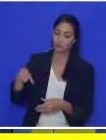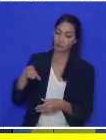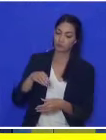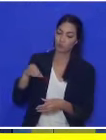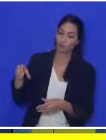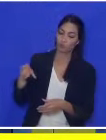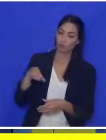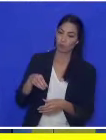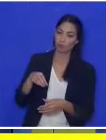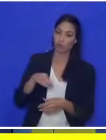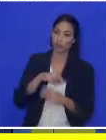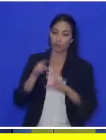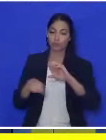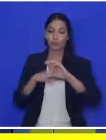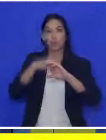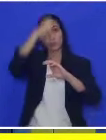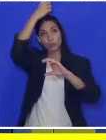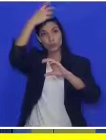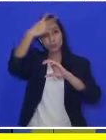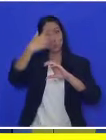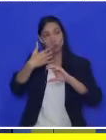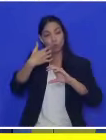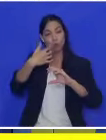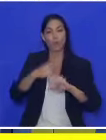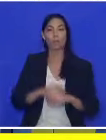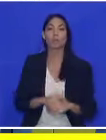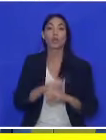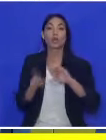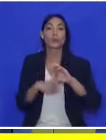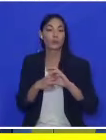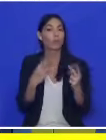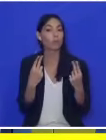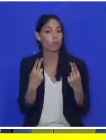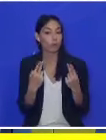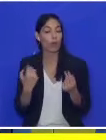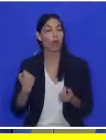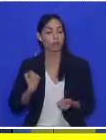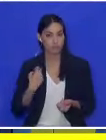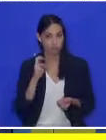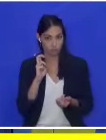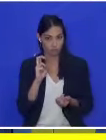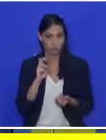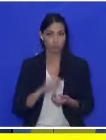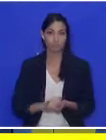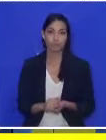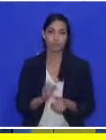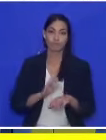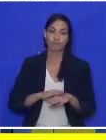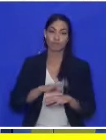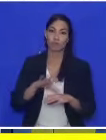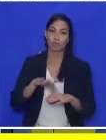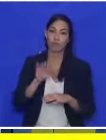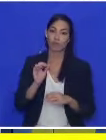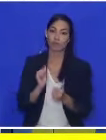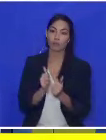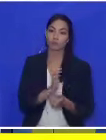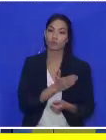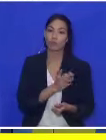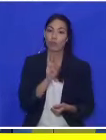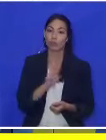seja, do mesmo globo utilizado para o sorteio da Time Mania. Para o sorteio do Time do Coração, são utilizadas